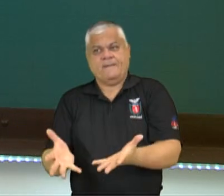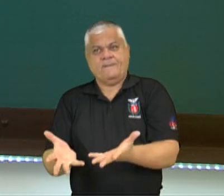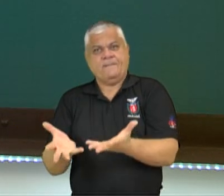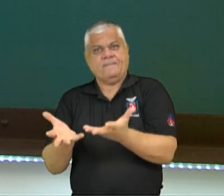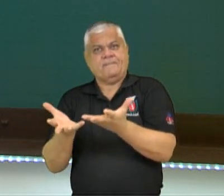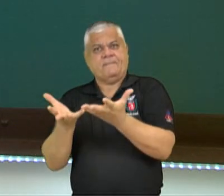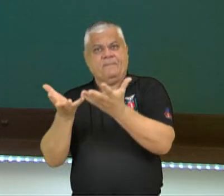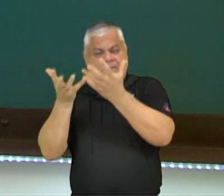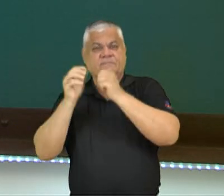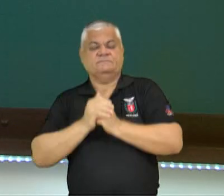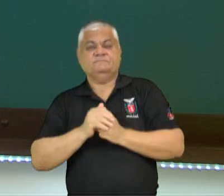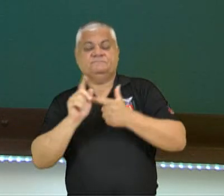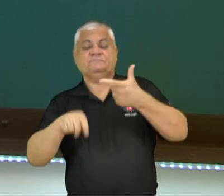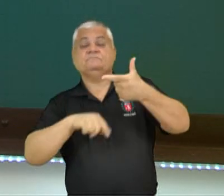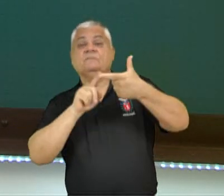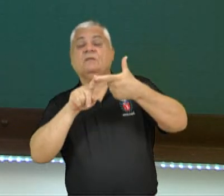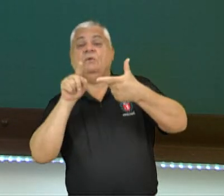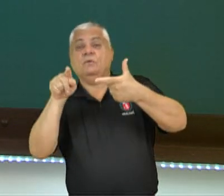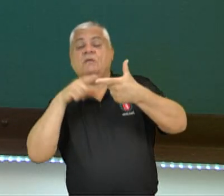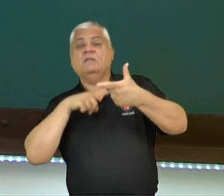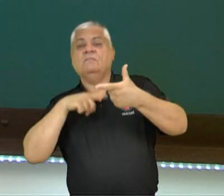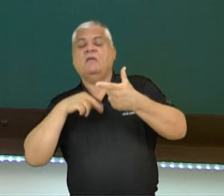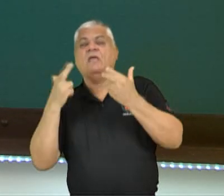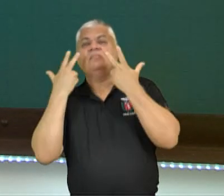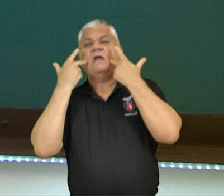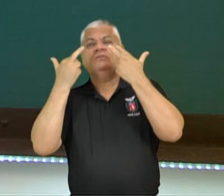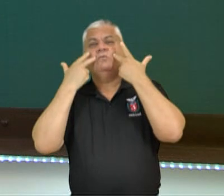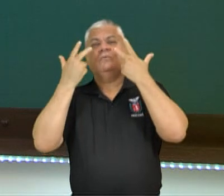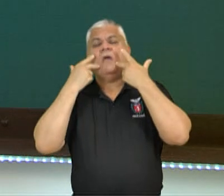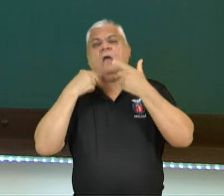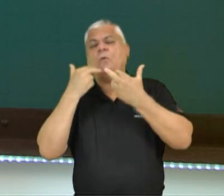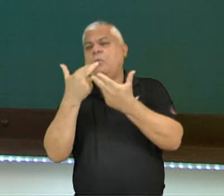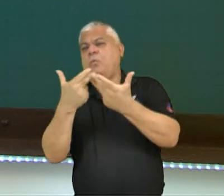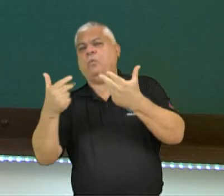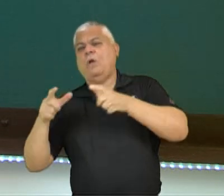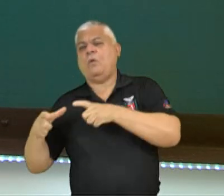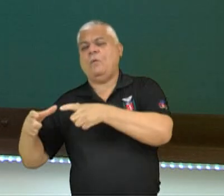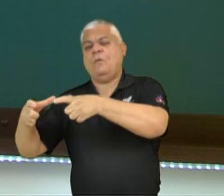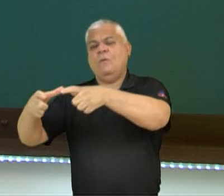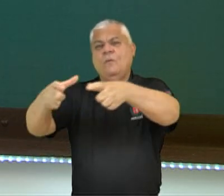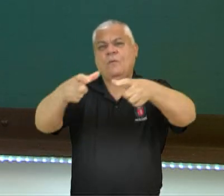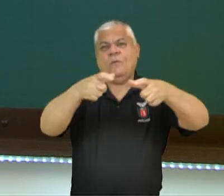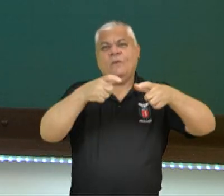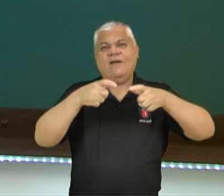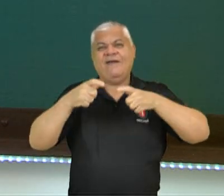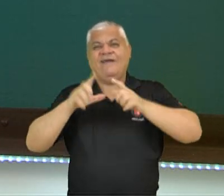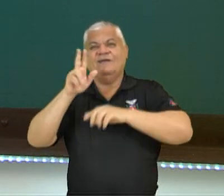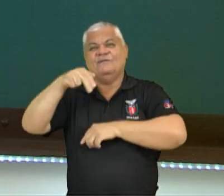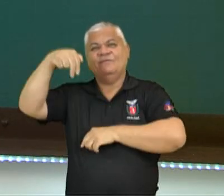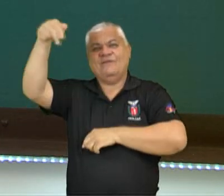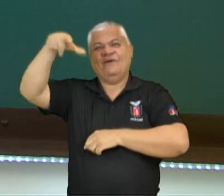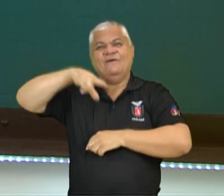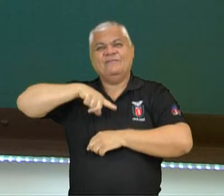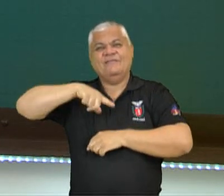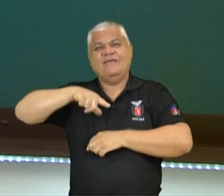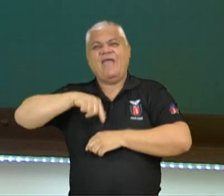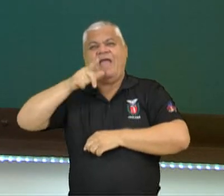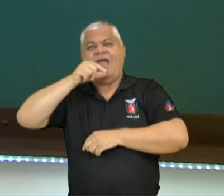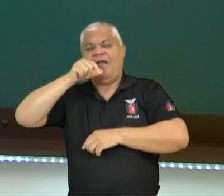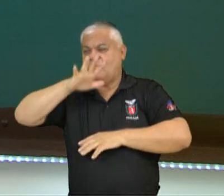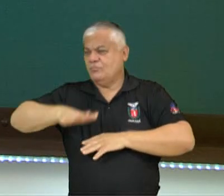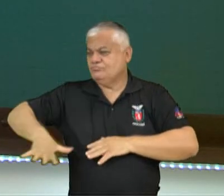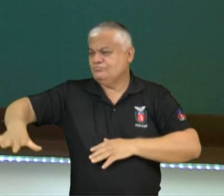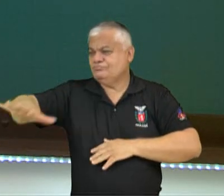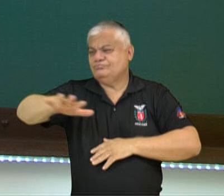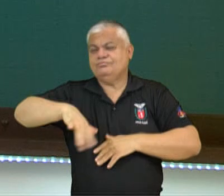país crescesse. Também os recursos naturais para as indústrias do nordeste do país, a região ali dos Grandes Lagos, a região de